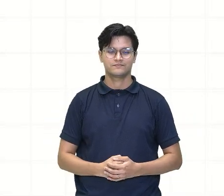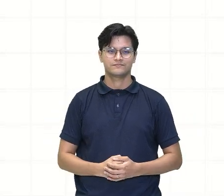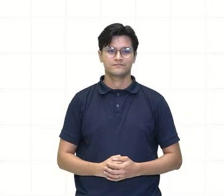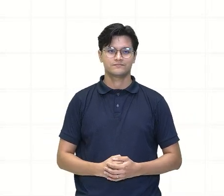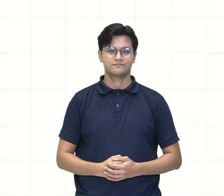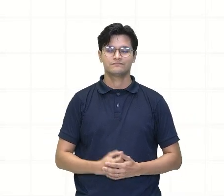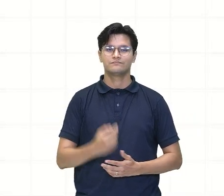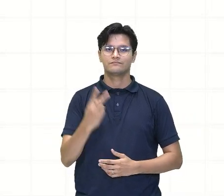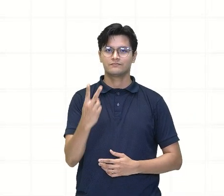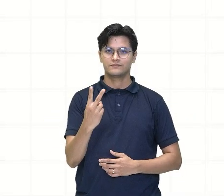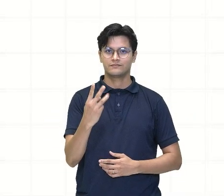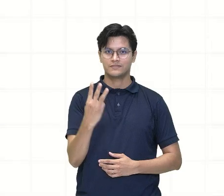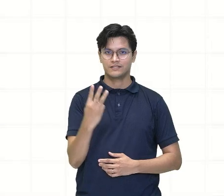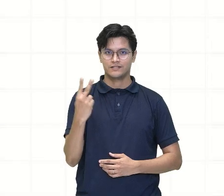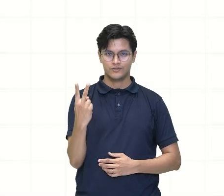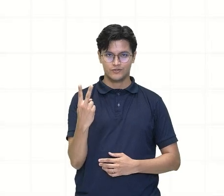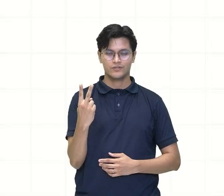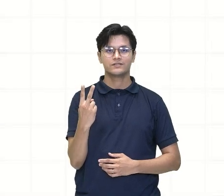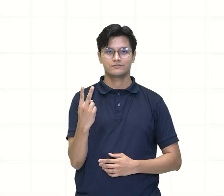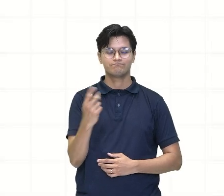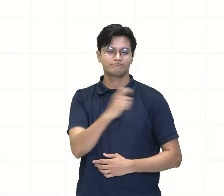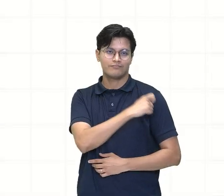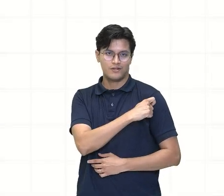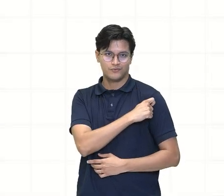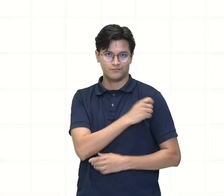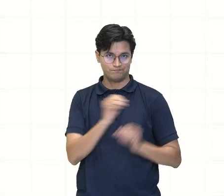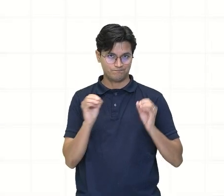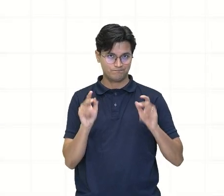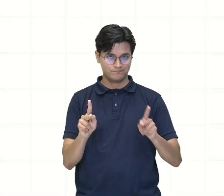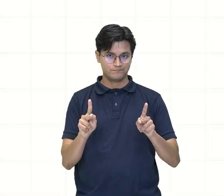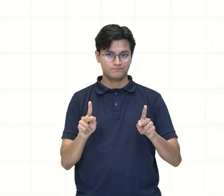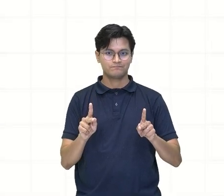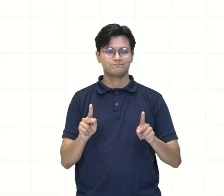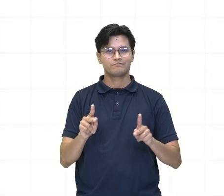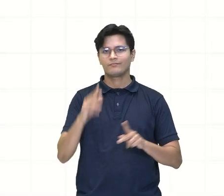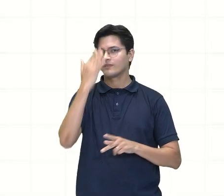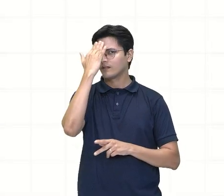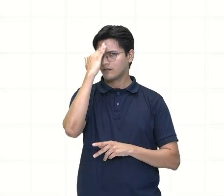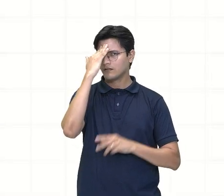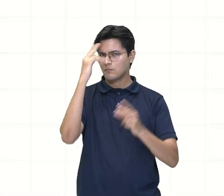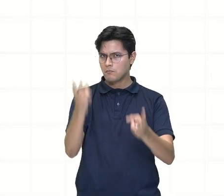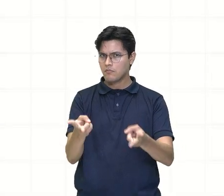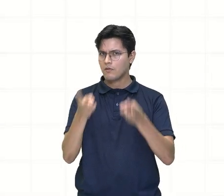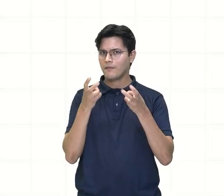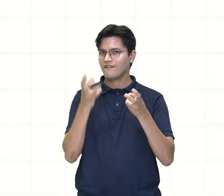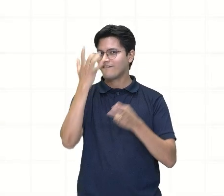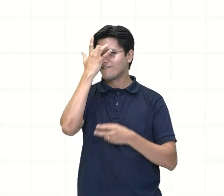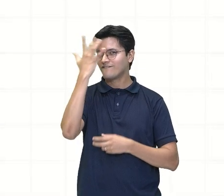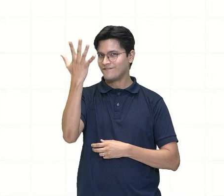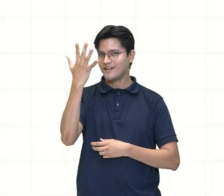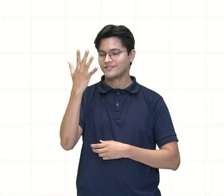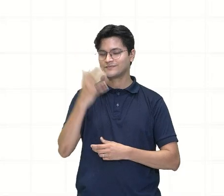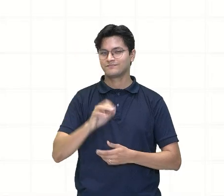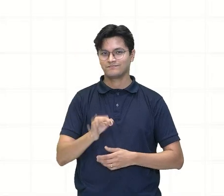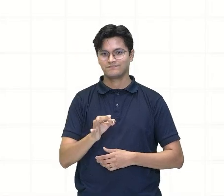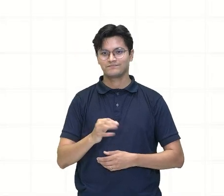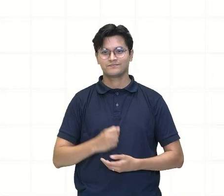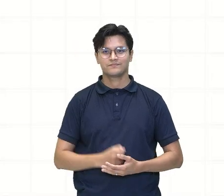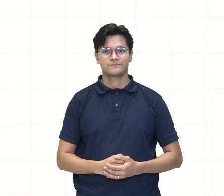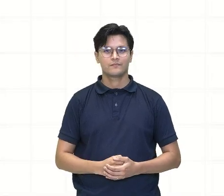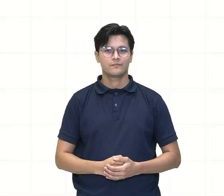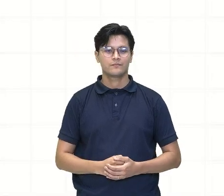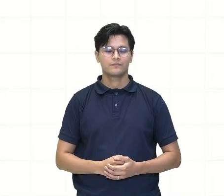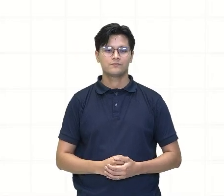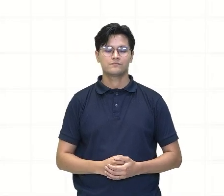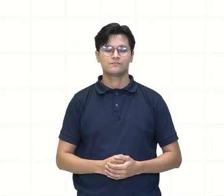32 alunos. Ok, pessoal? Deu para reparar que é bem fácil? Tá bom?